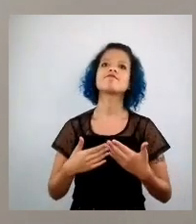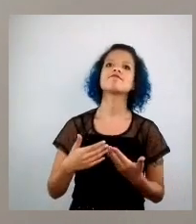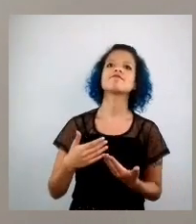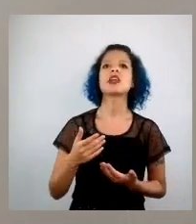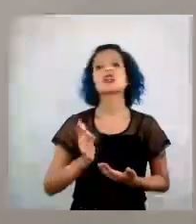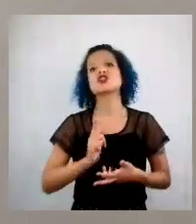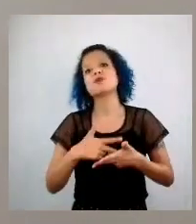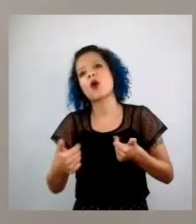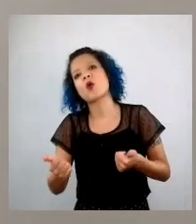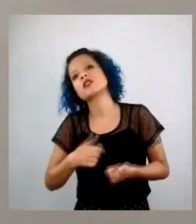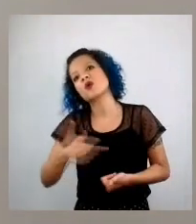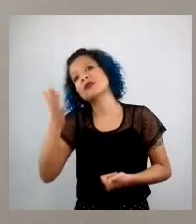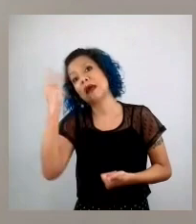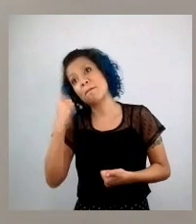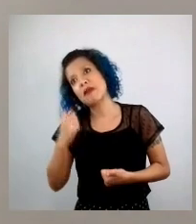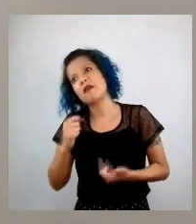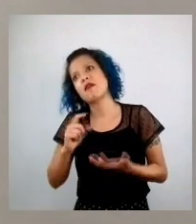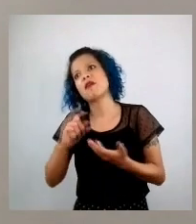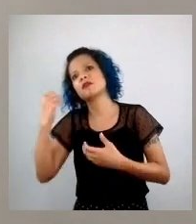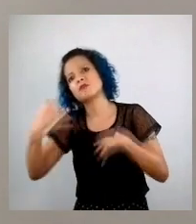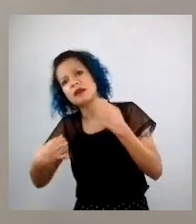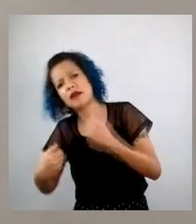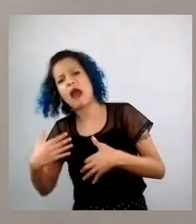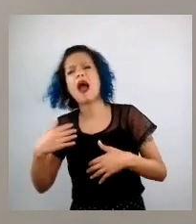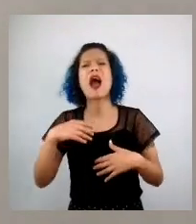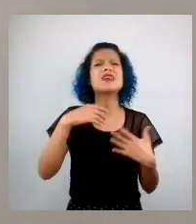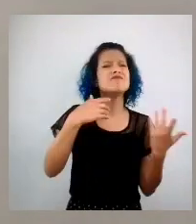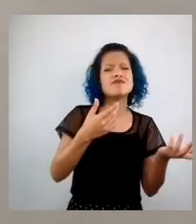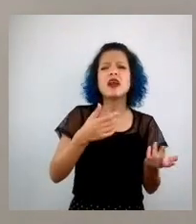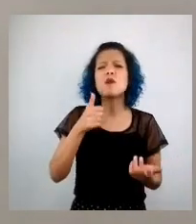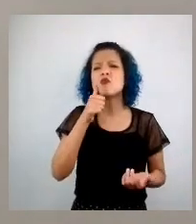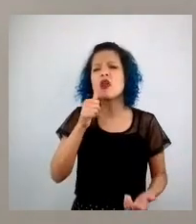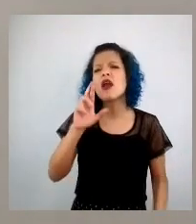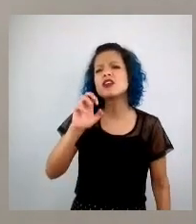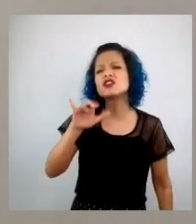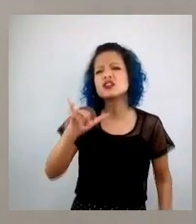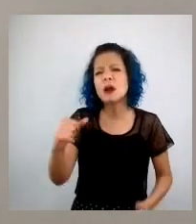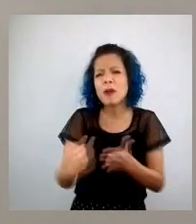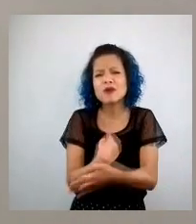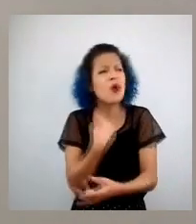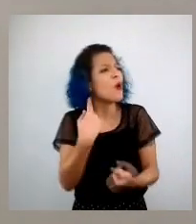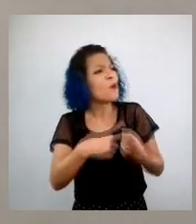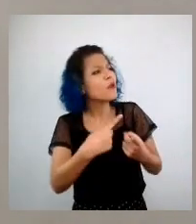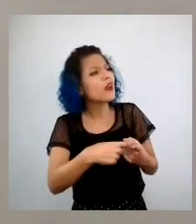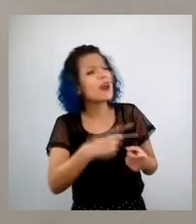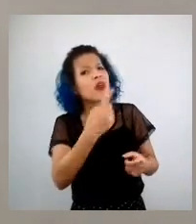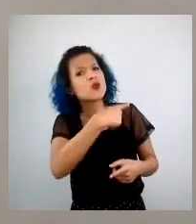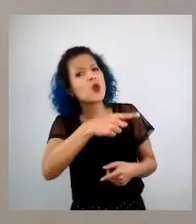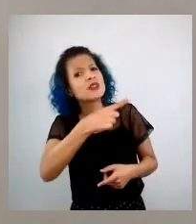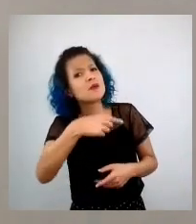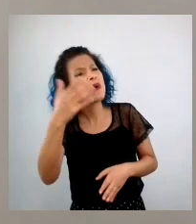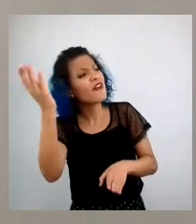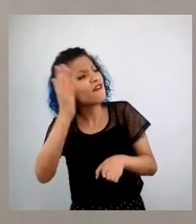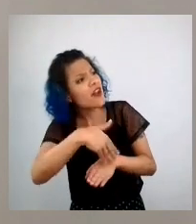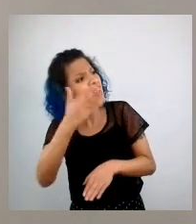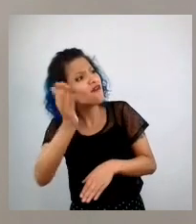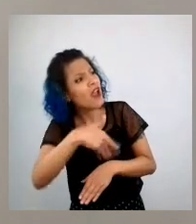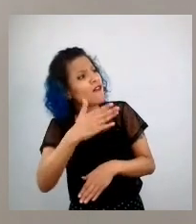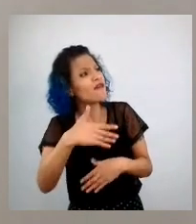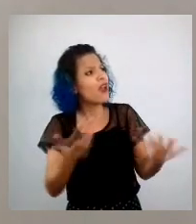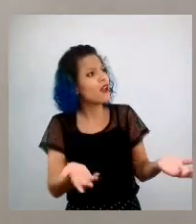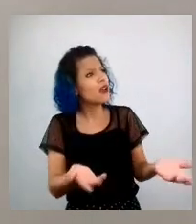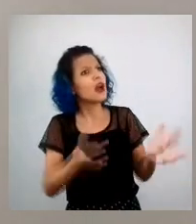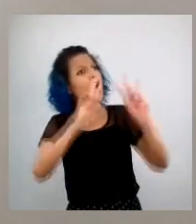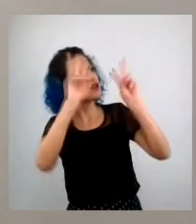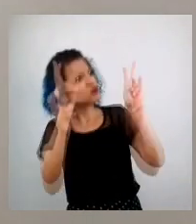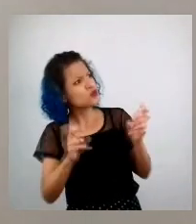falou, cara, por que você está toda semana aqui? Por que você sabe falar de tudo que eu falo e você não está trabalhando? Eu falei, porque ninguém me dá emprego.